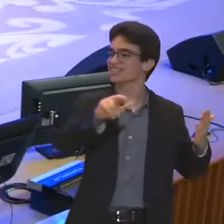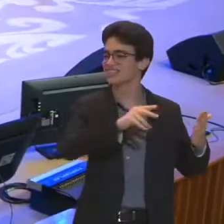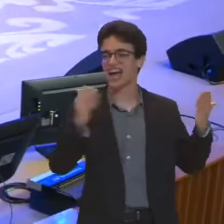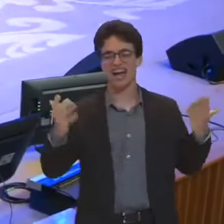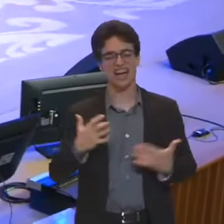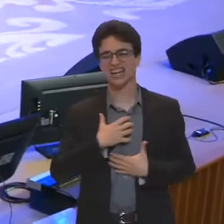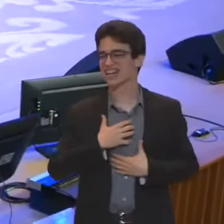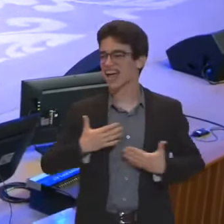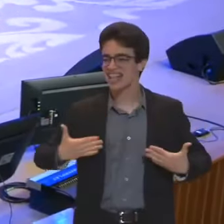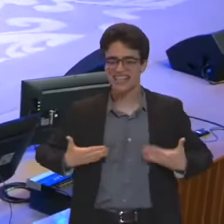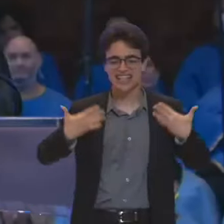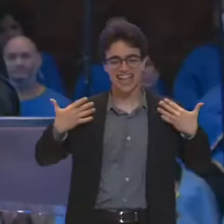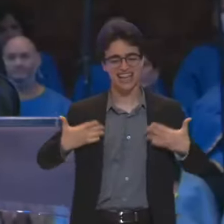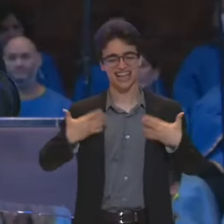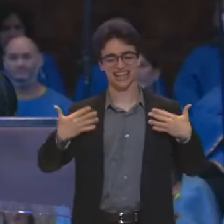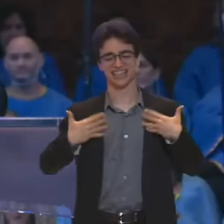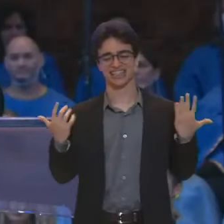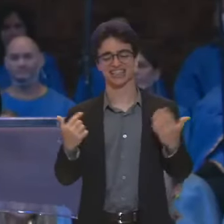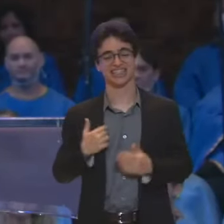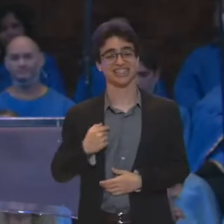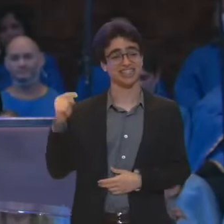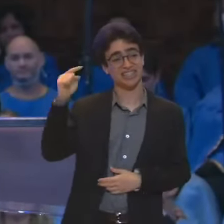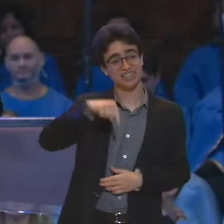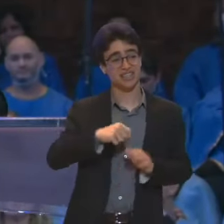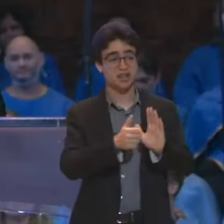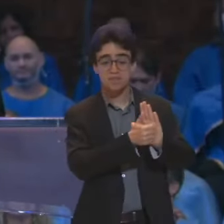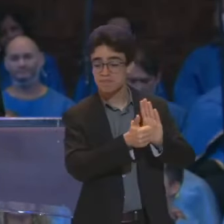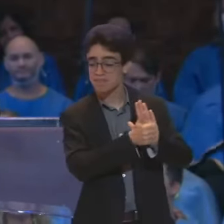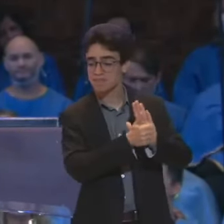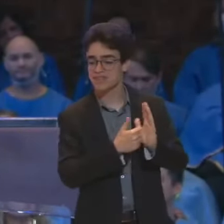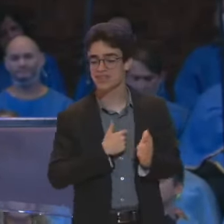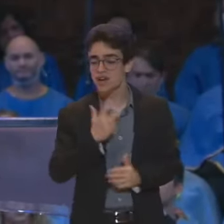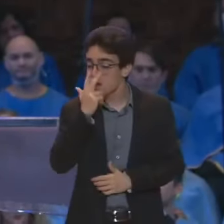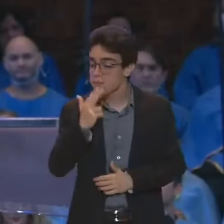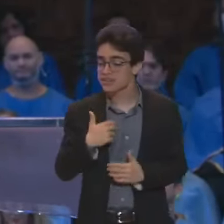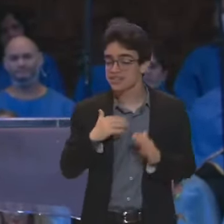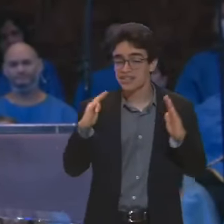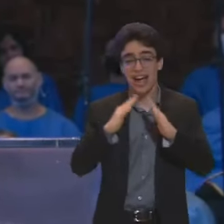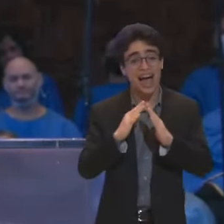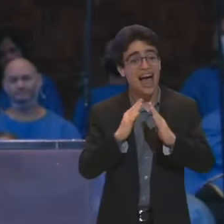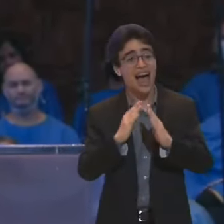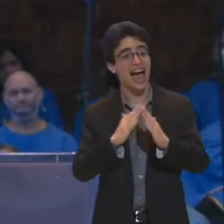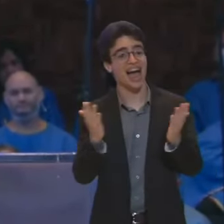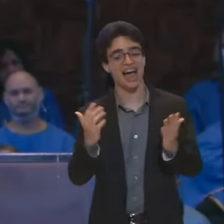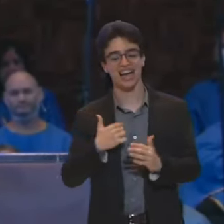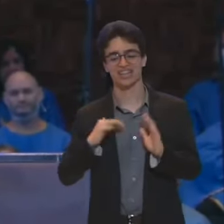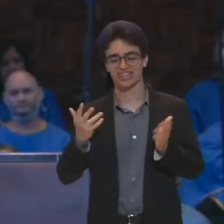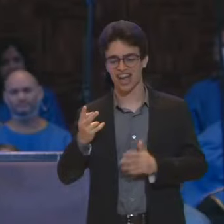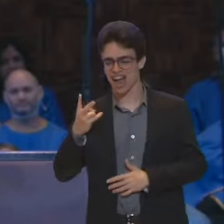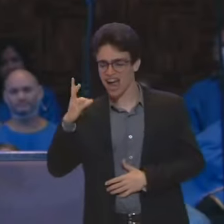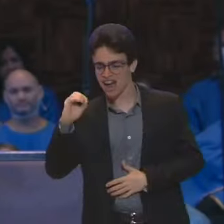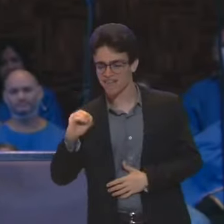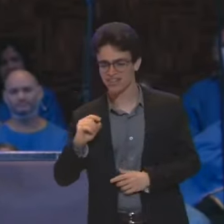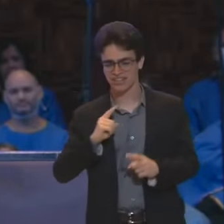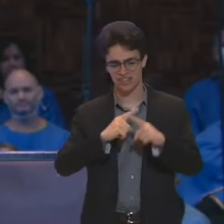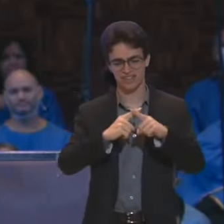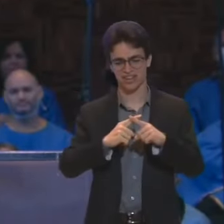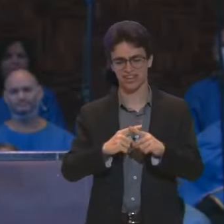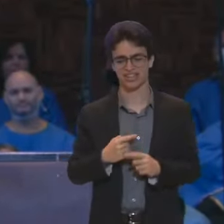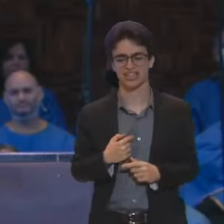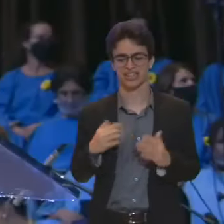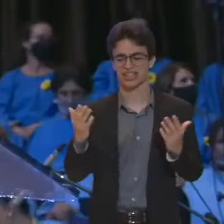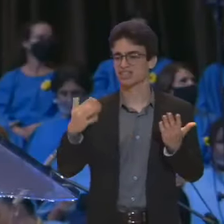que alegria, viu? Eu venho aqui na PIB, realmente me sinto em casa. Deve ser a 20ª vez que eu venho aqui.